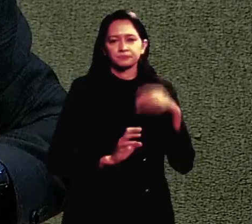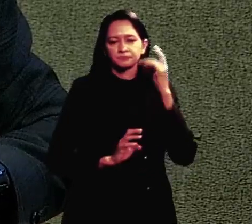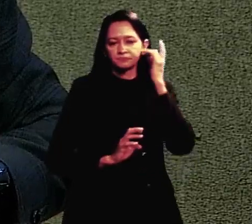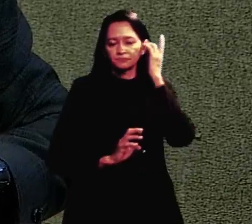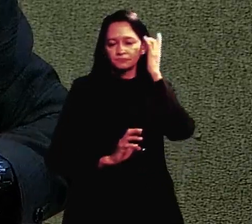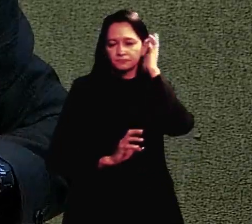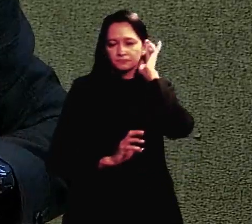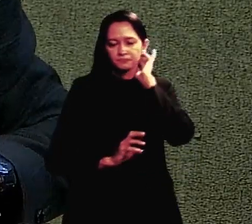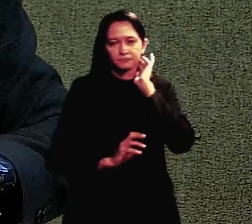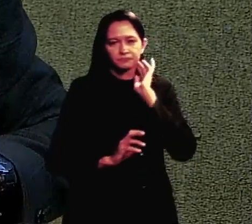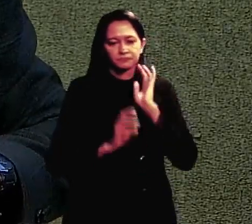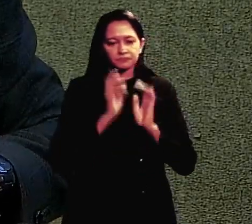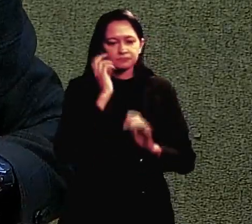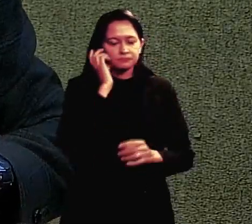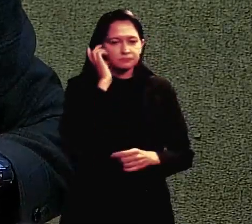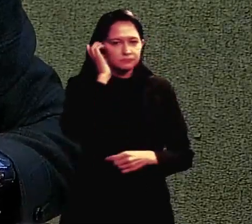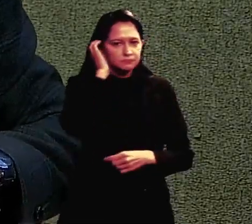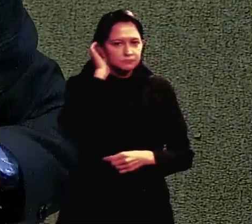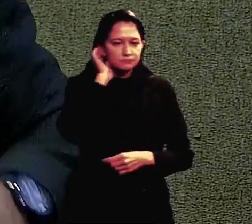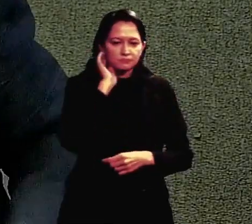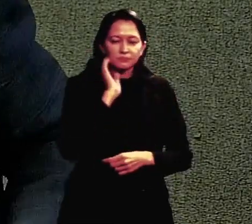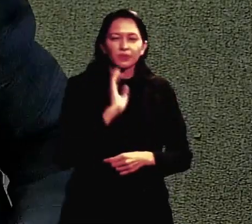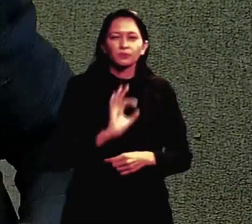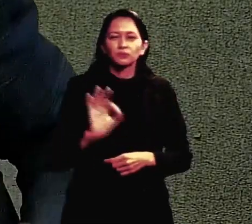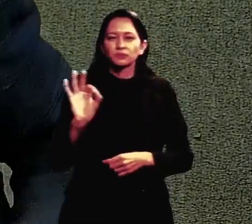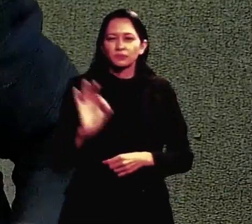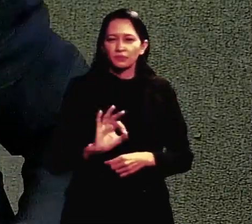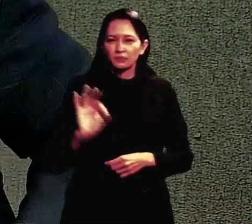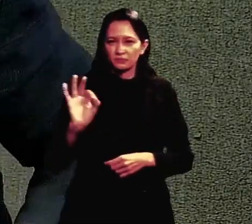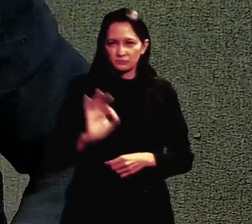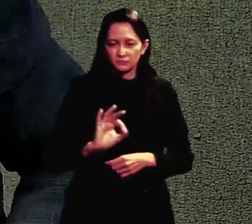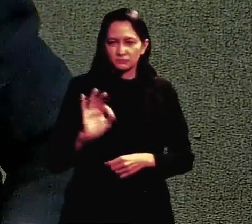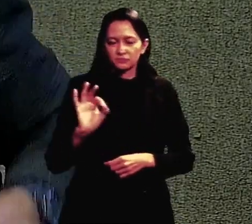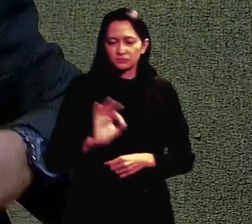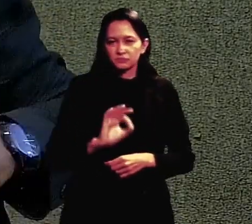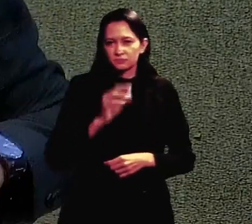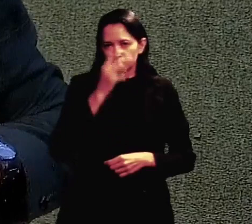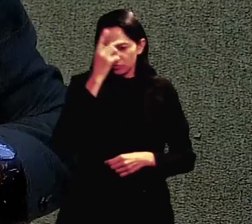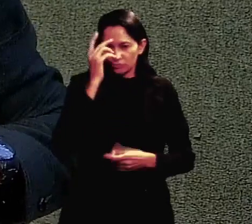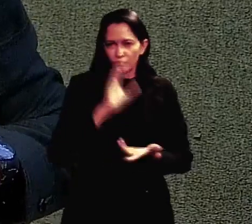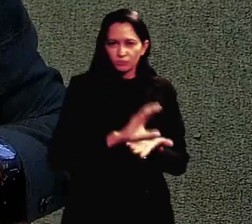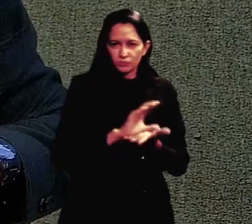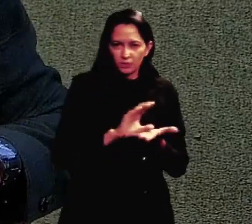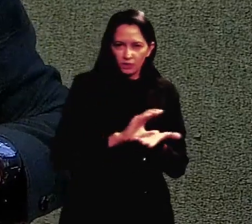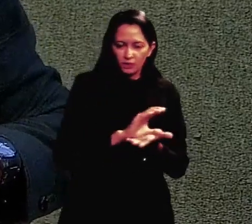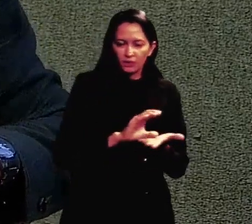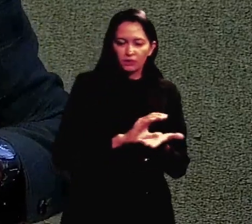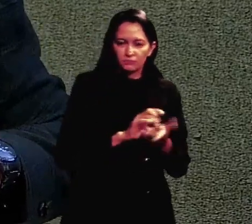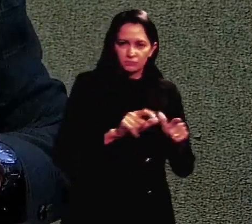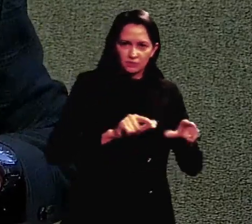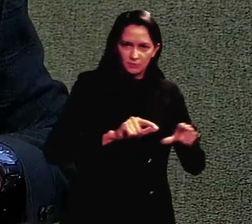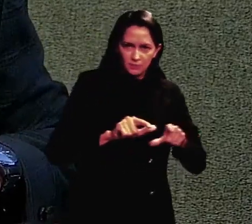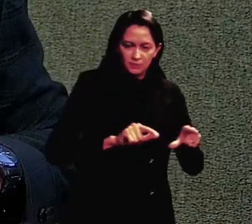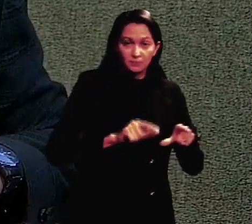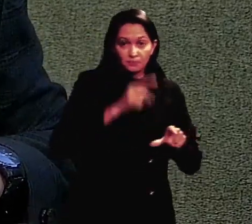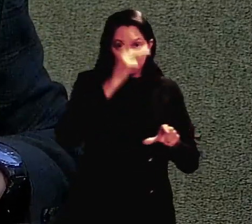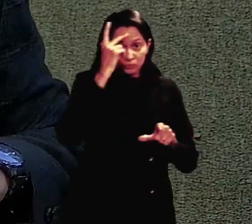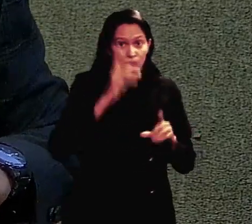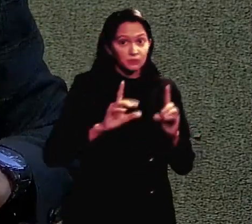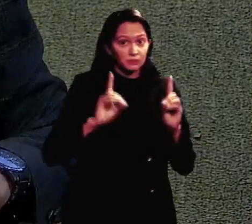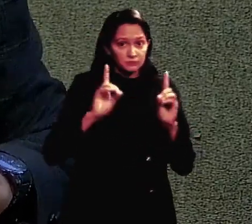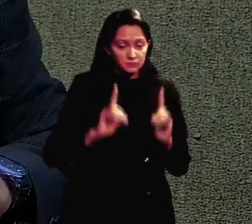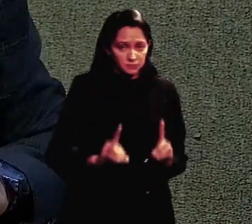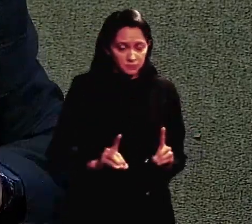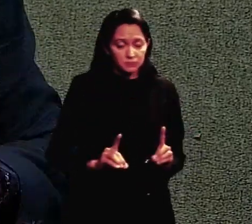Essa porcentagem de cargos em comissão aqui para funções de confiança, ele, para a pessoa com deficiência, ele